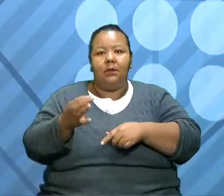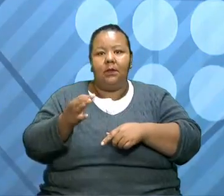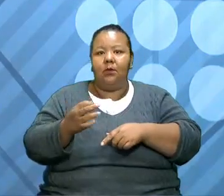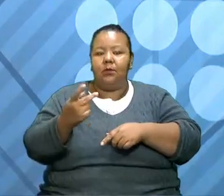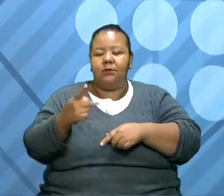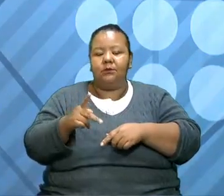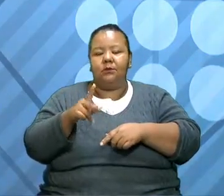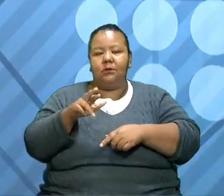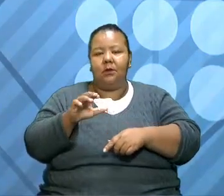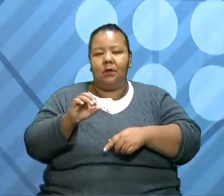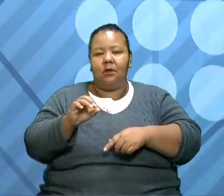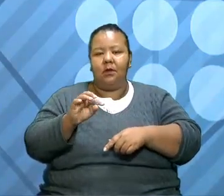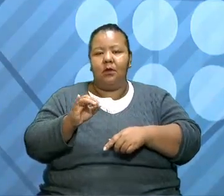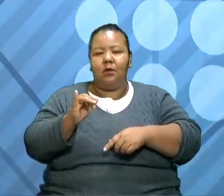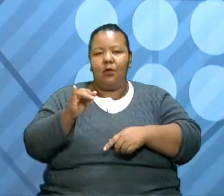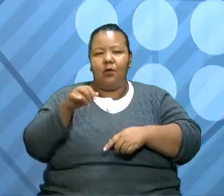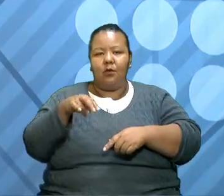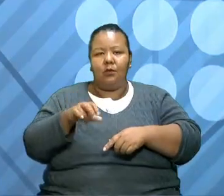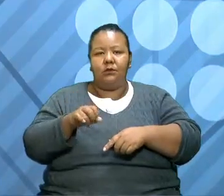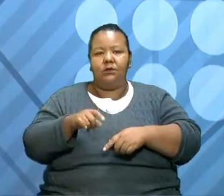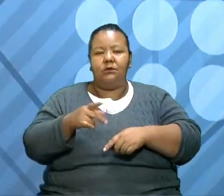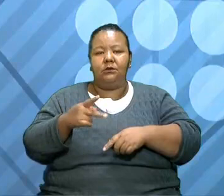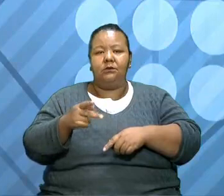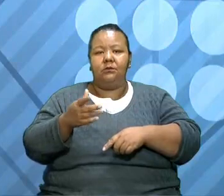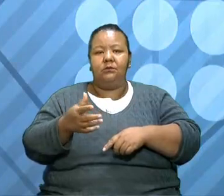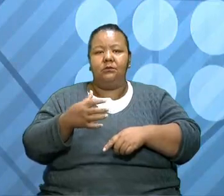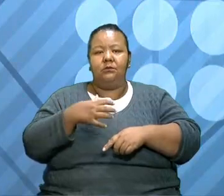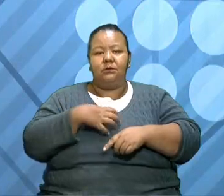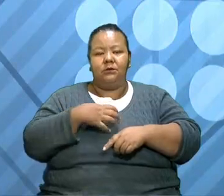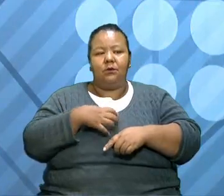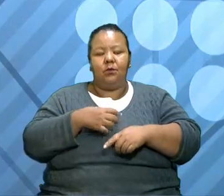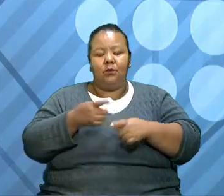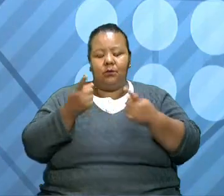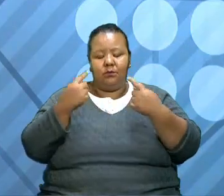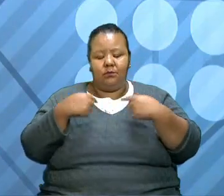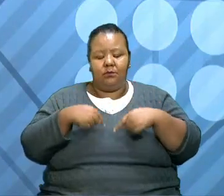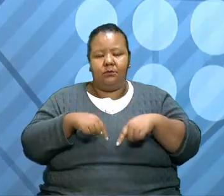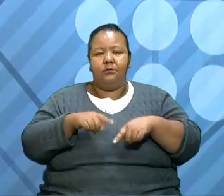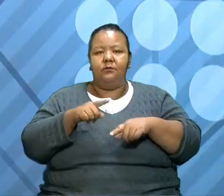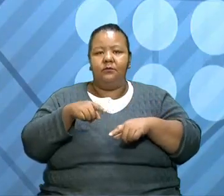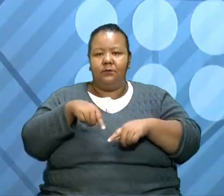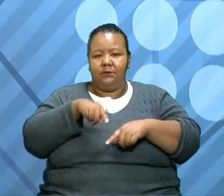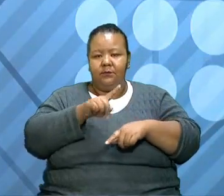sua rotina, né? Ideal para o seu fisiológico,